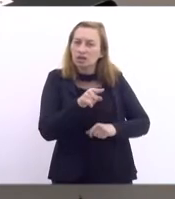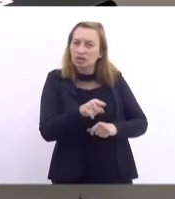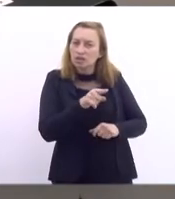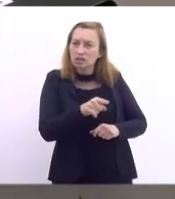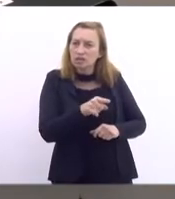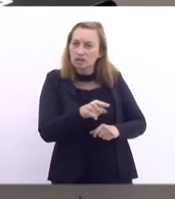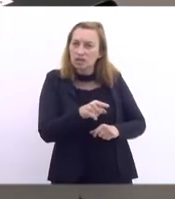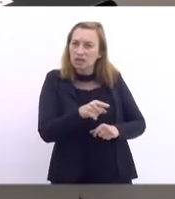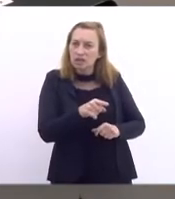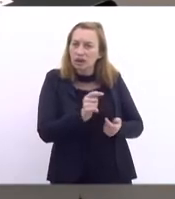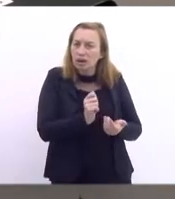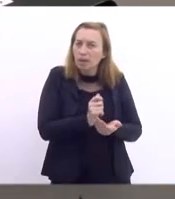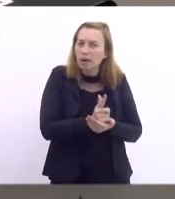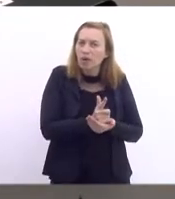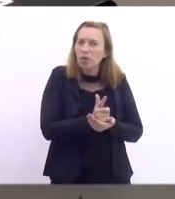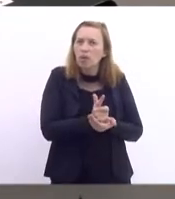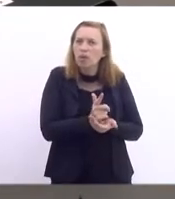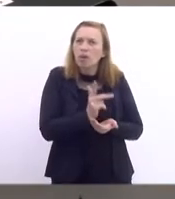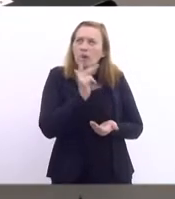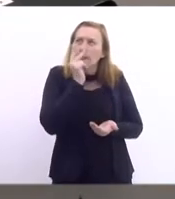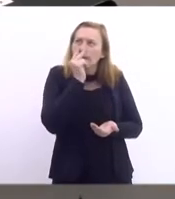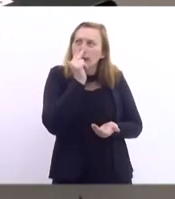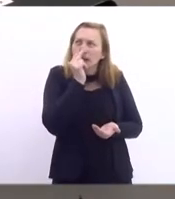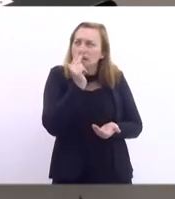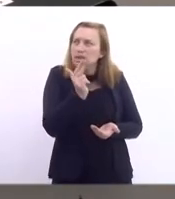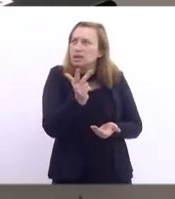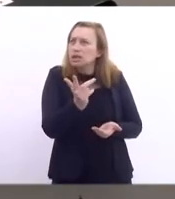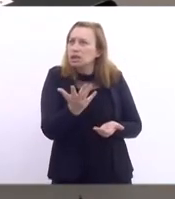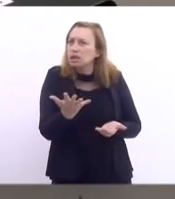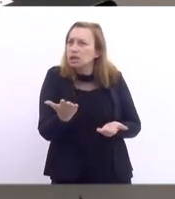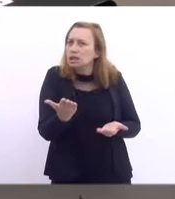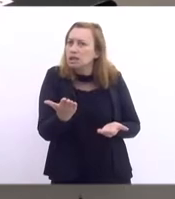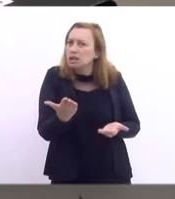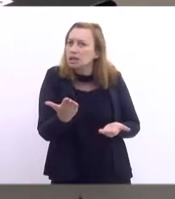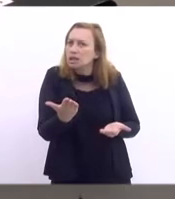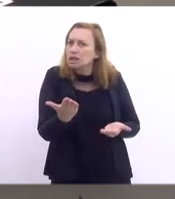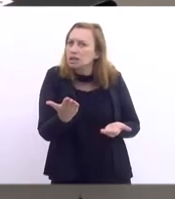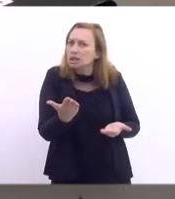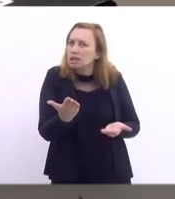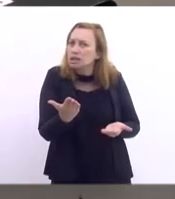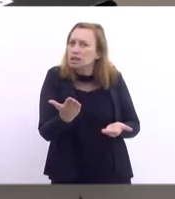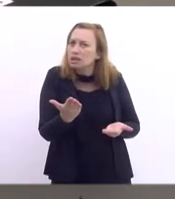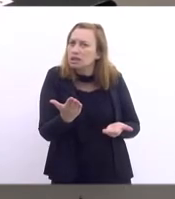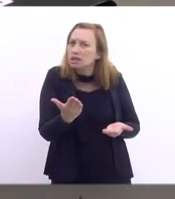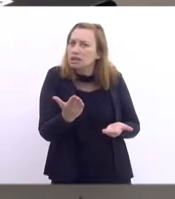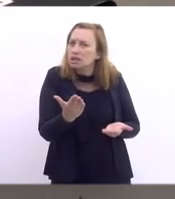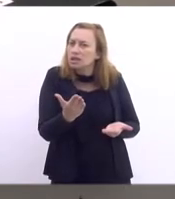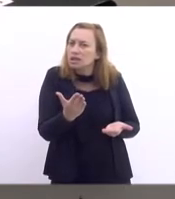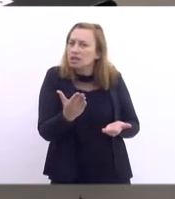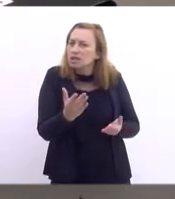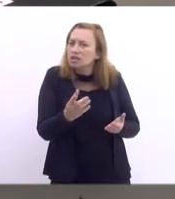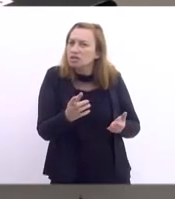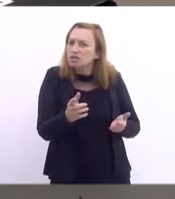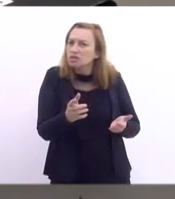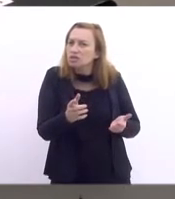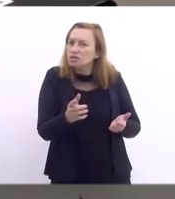amortizou é como se ela tivesse uma uma uma receita vinculada né que tinha operação de